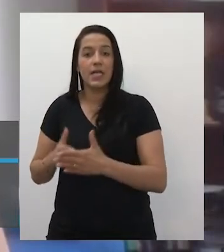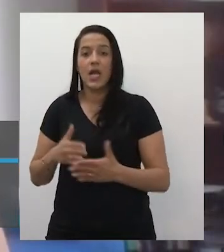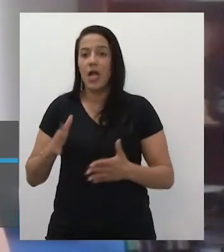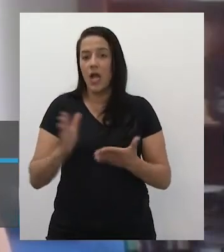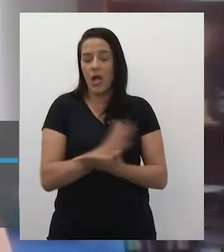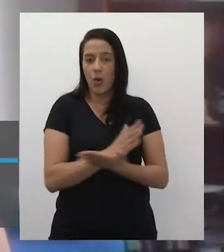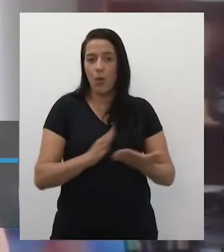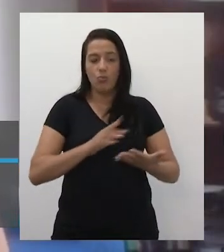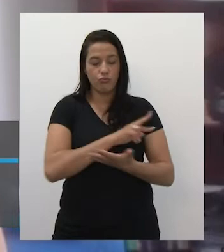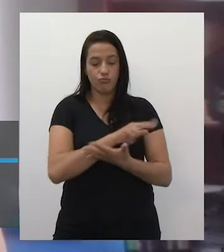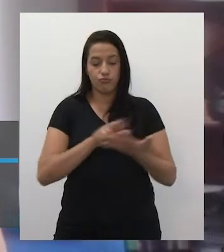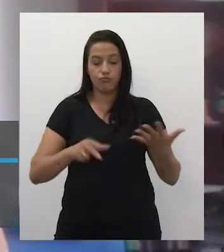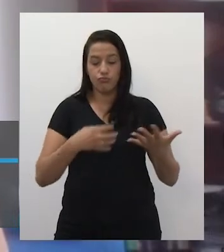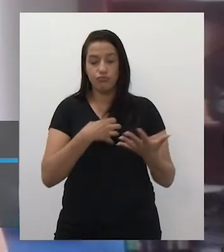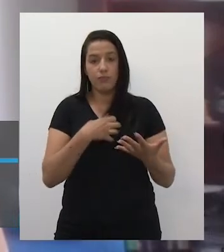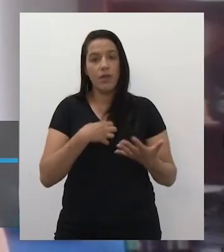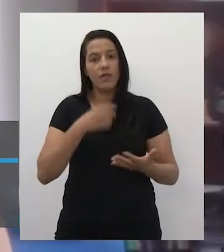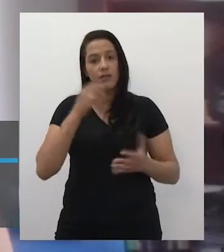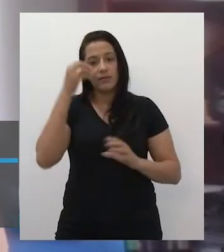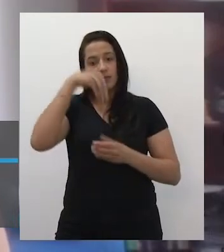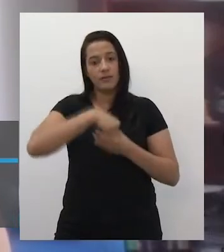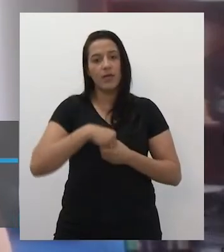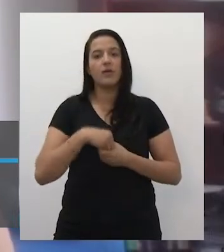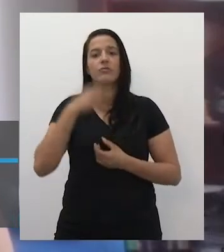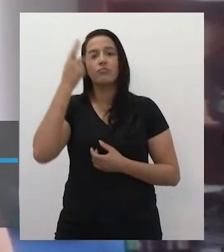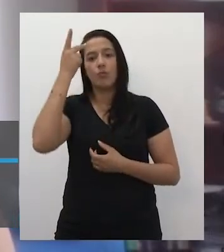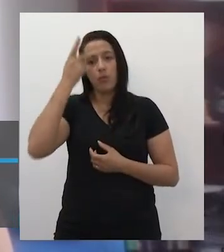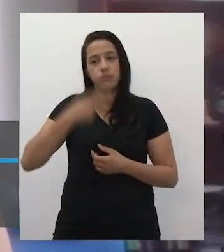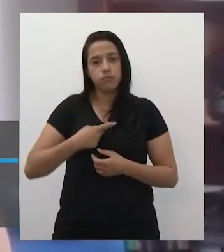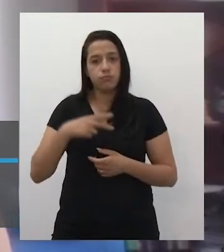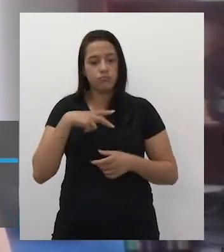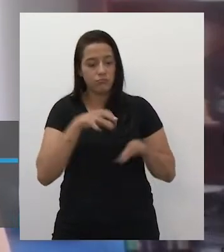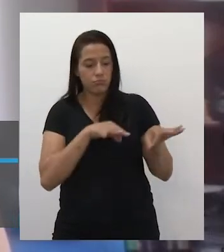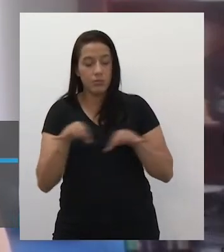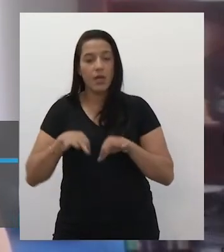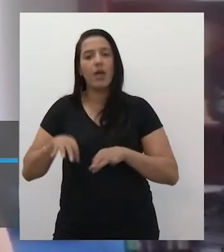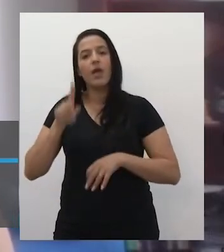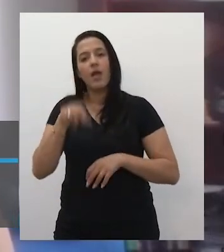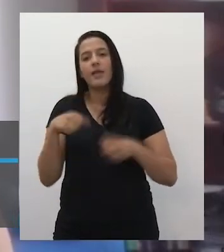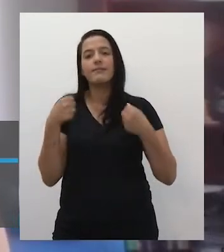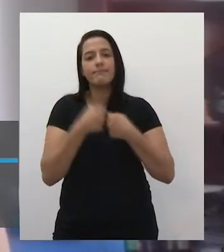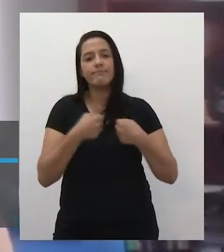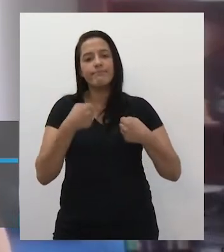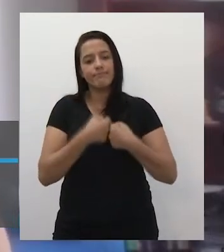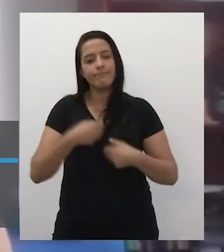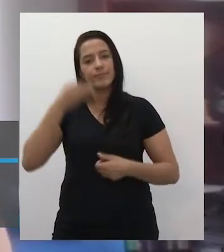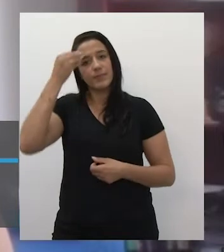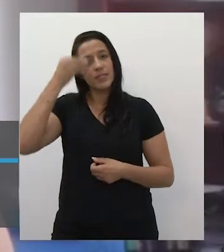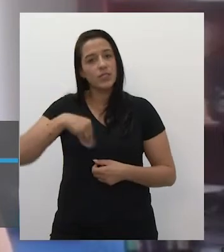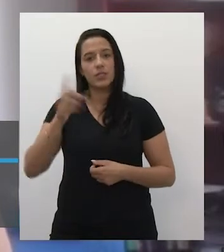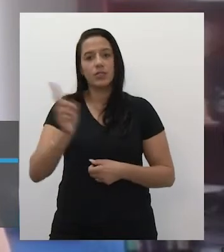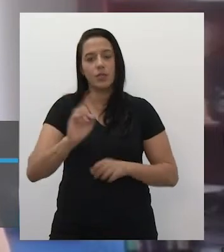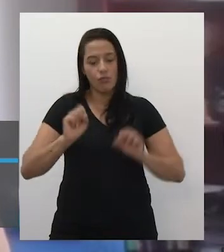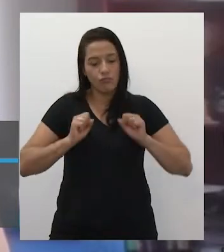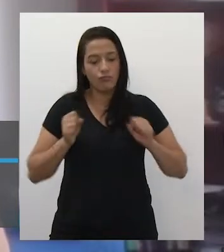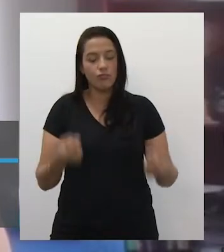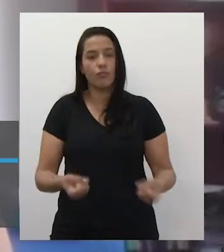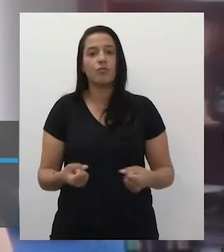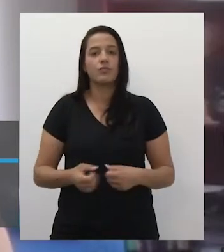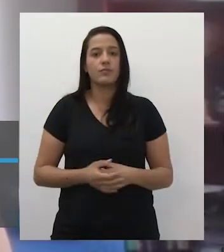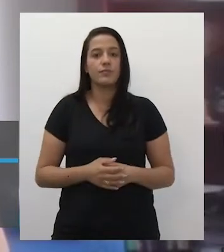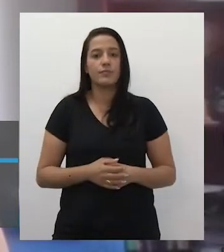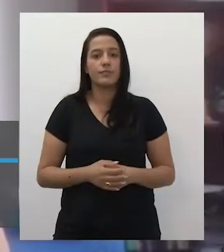precisava conhecer ferramentas novas, lidar com uma rotina que é extremamente desafiadora, né?